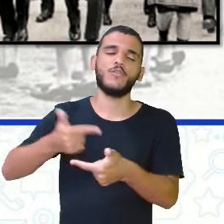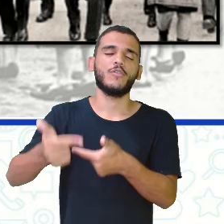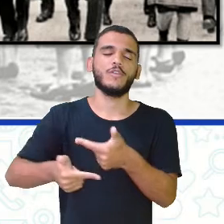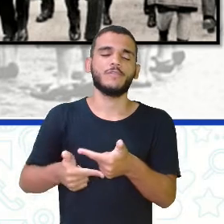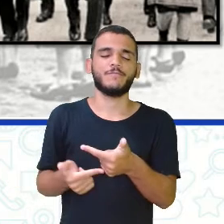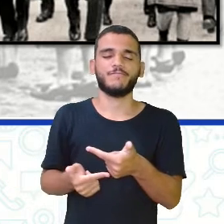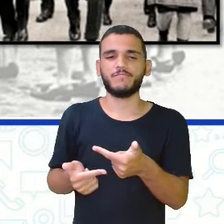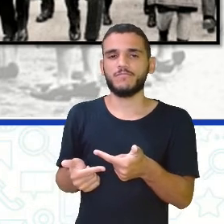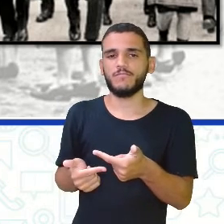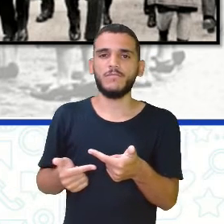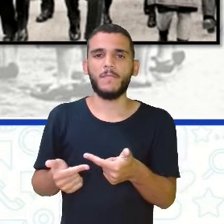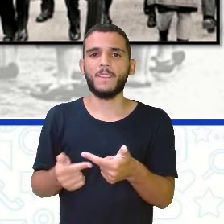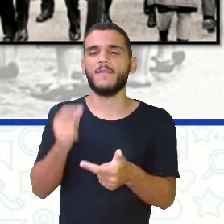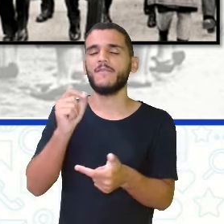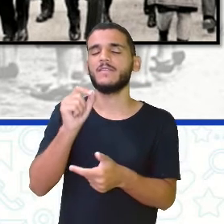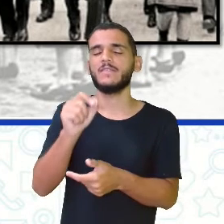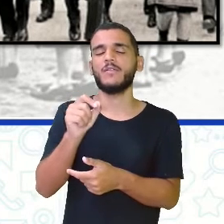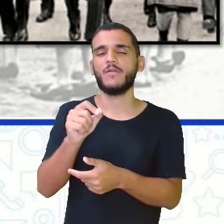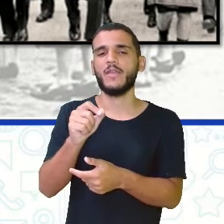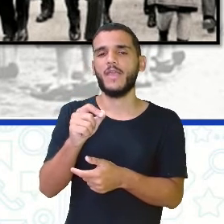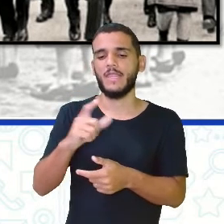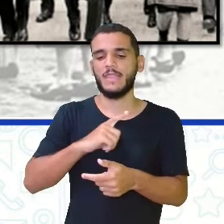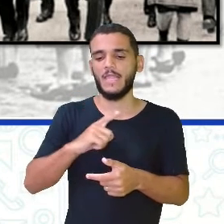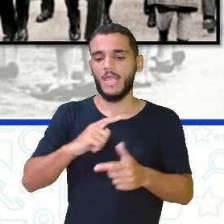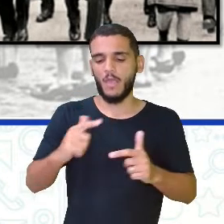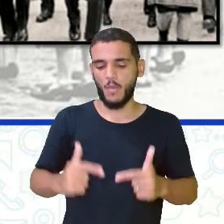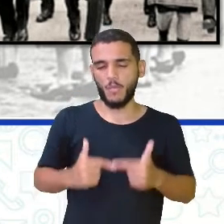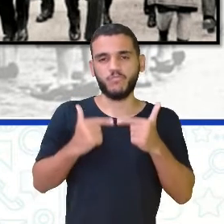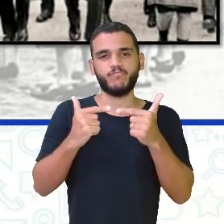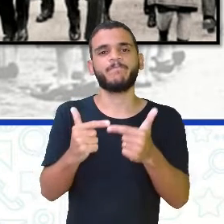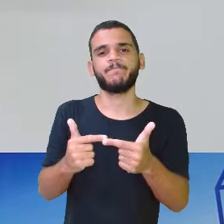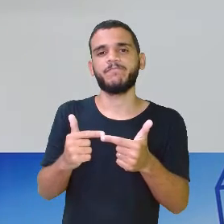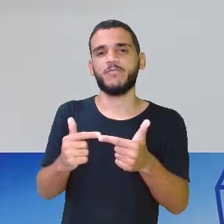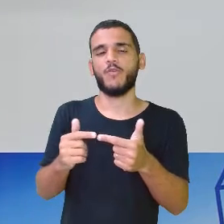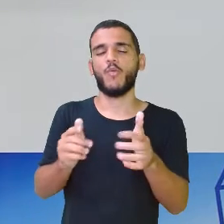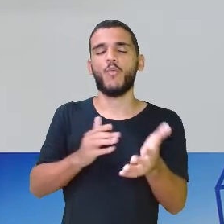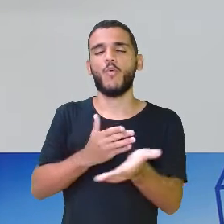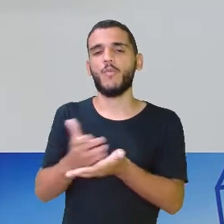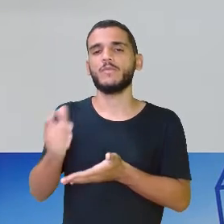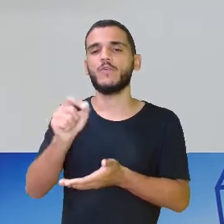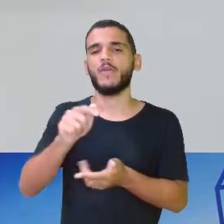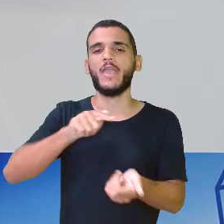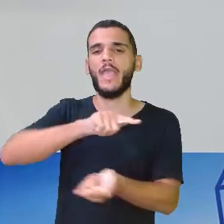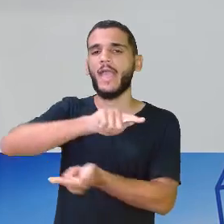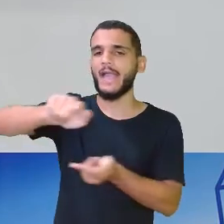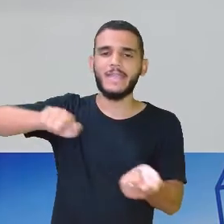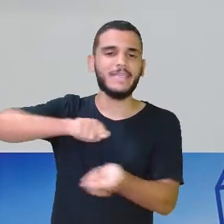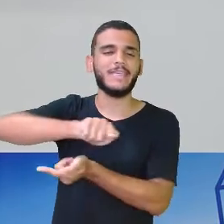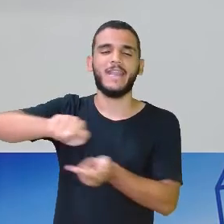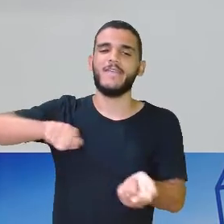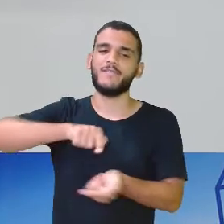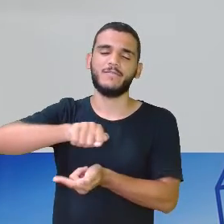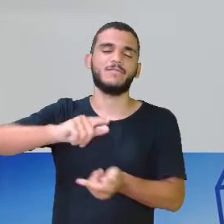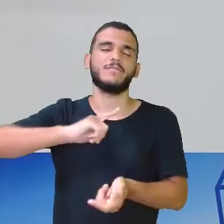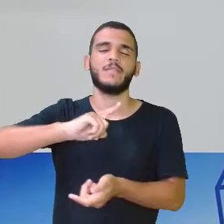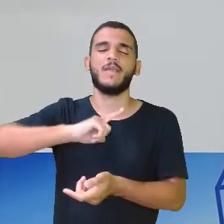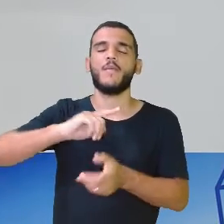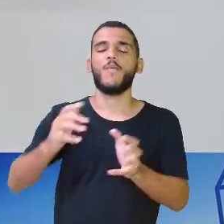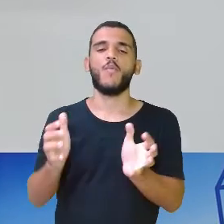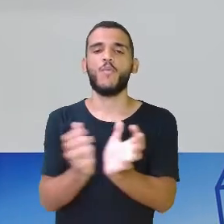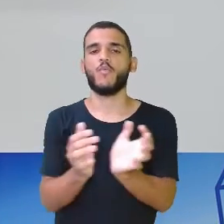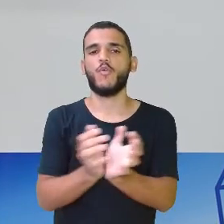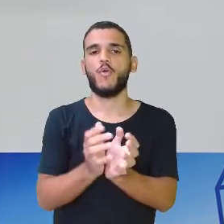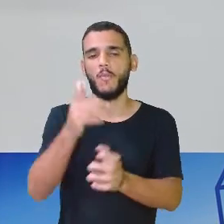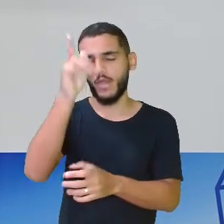alemão, reagiram, ocupando, né, por meio de uma grande greve. Para custear esse movimento grevista, o governo alemão